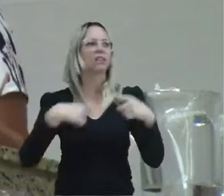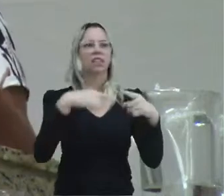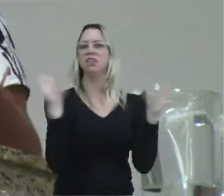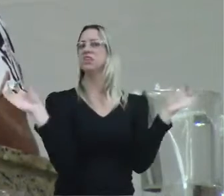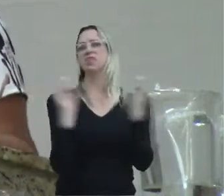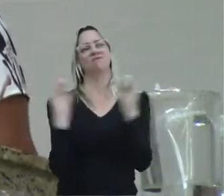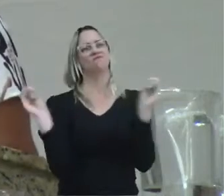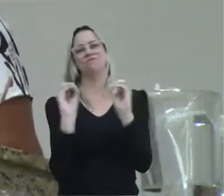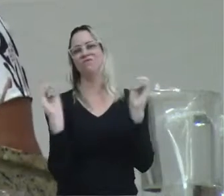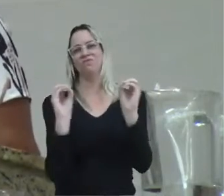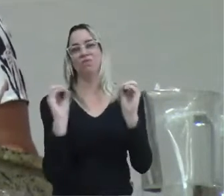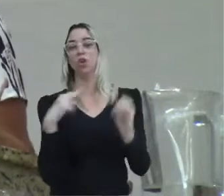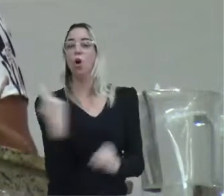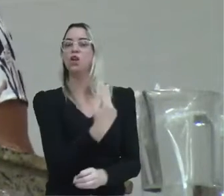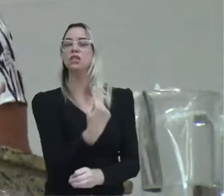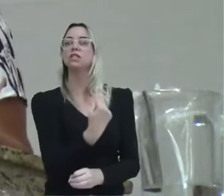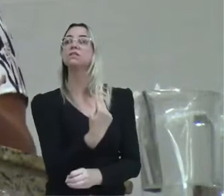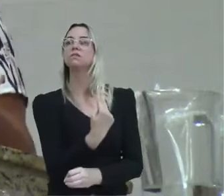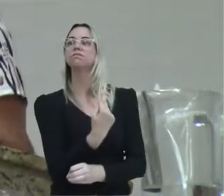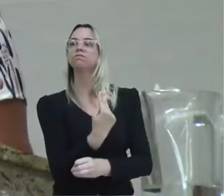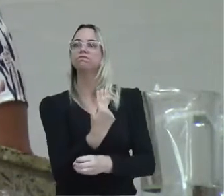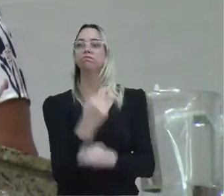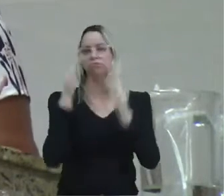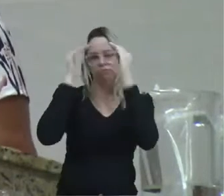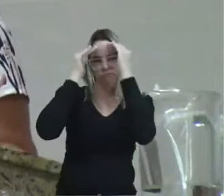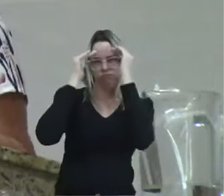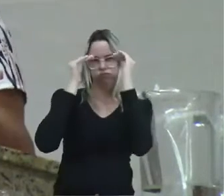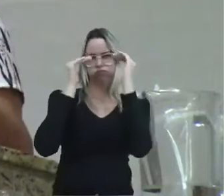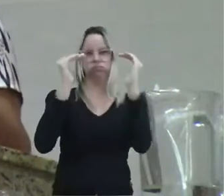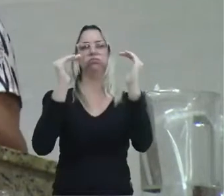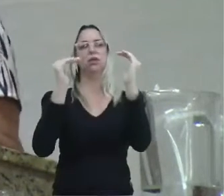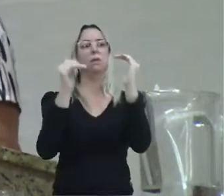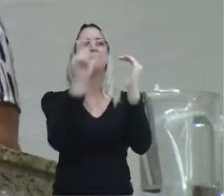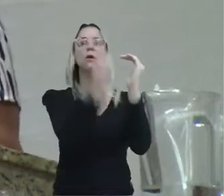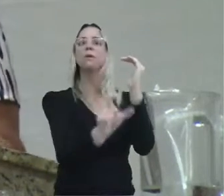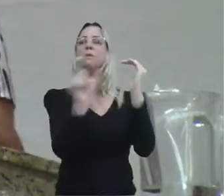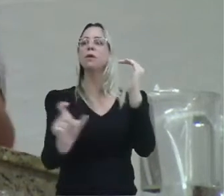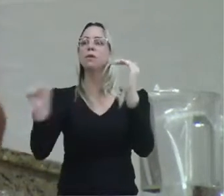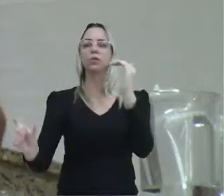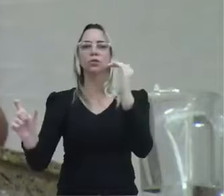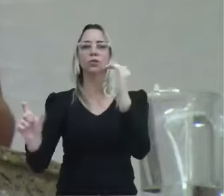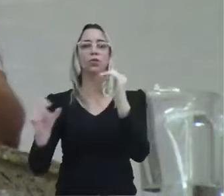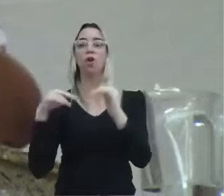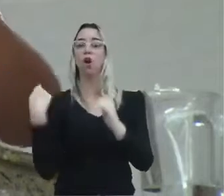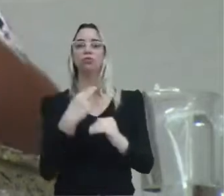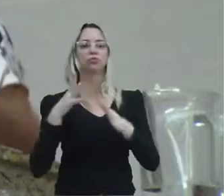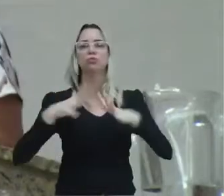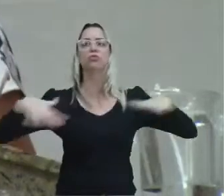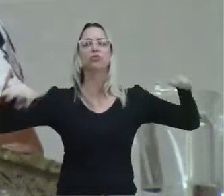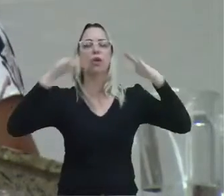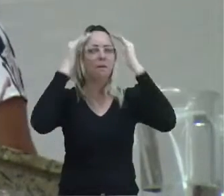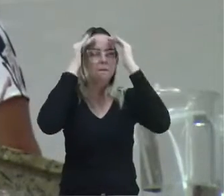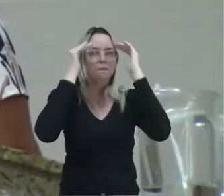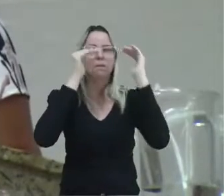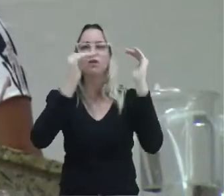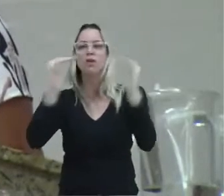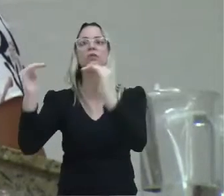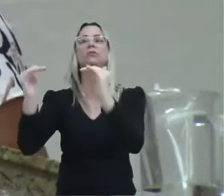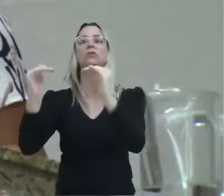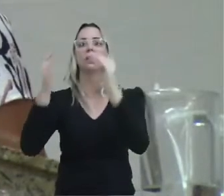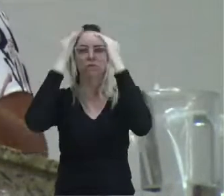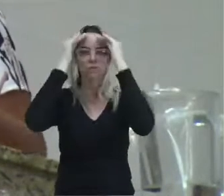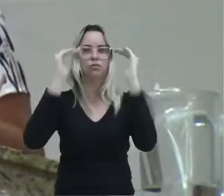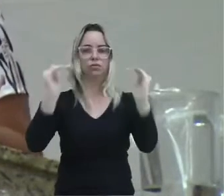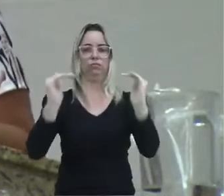porque se tem uma coisa que nós temos é respeito pelas pessoas, porque quando nós respeitamos, a gente pode exigir